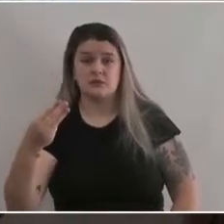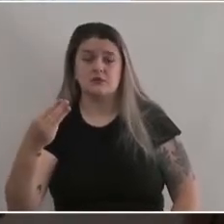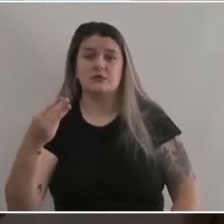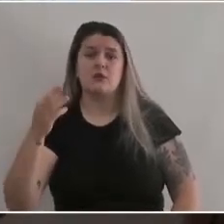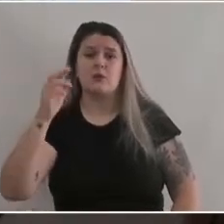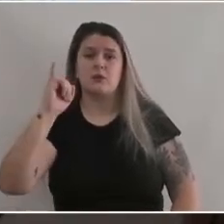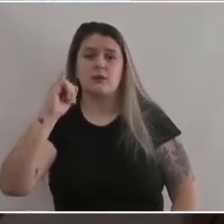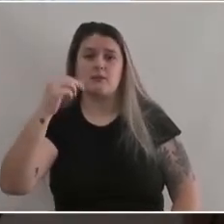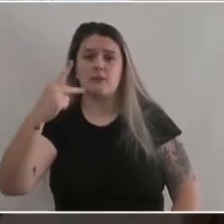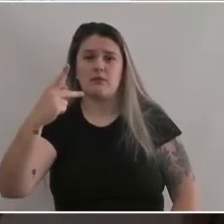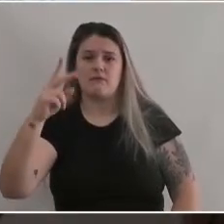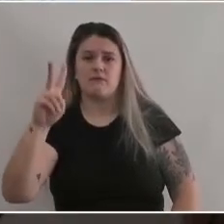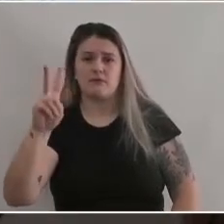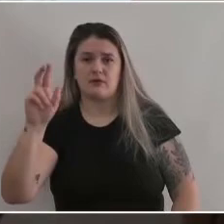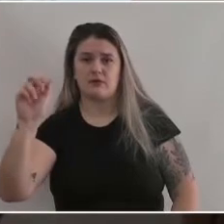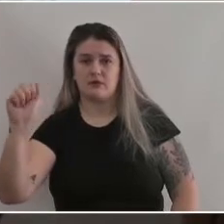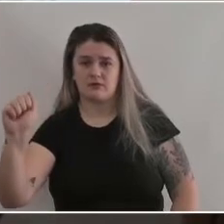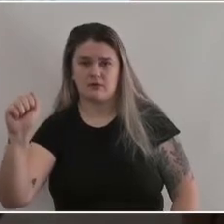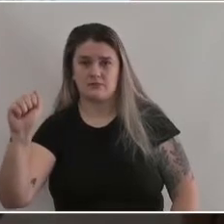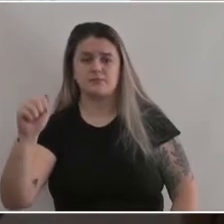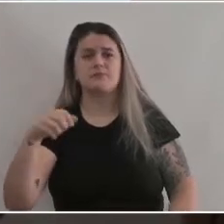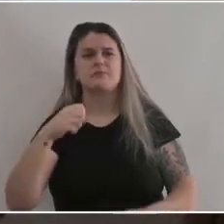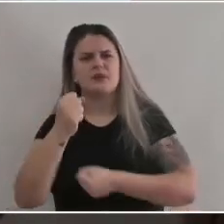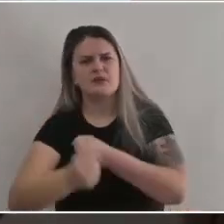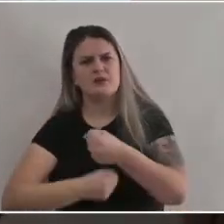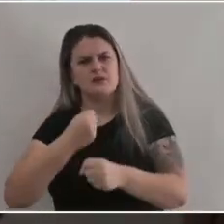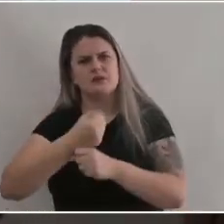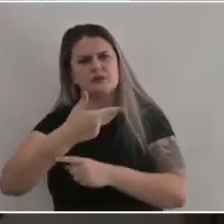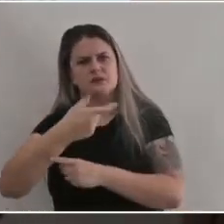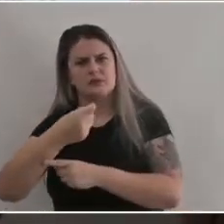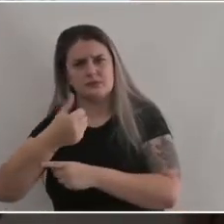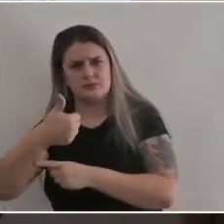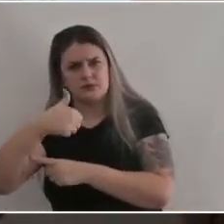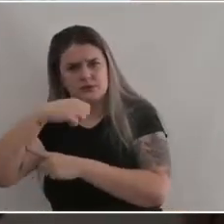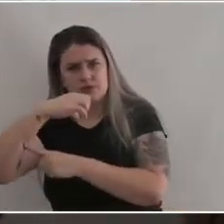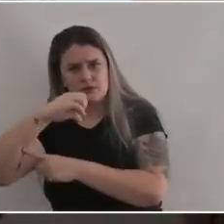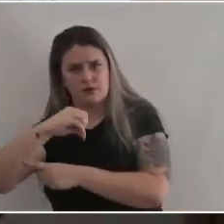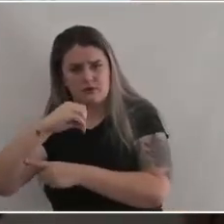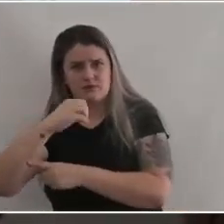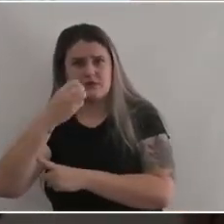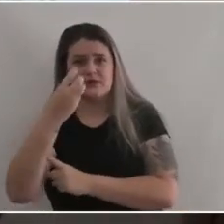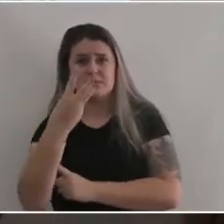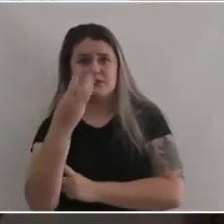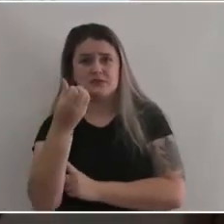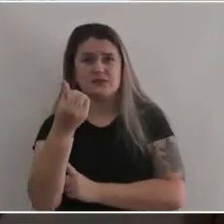5.749.000 de IPVA. No exercício de 2019,